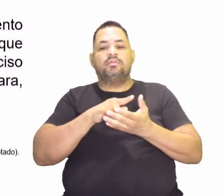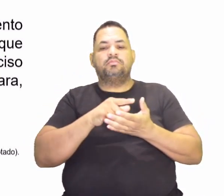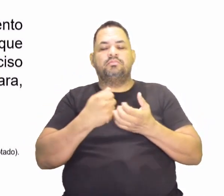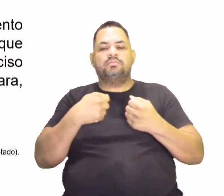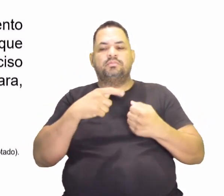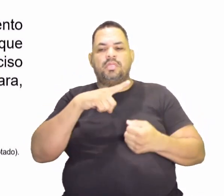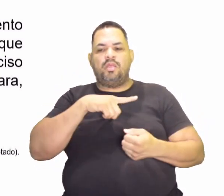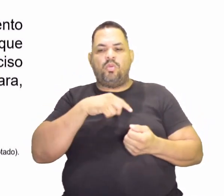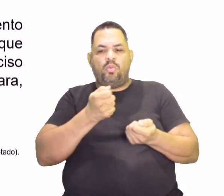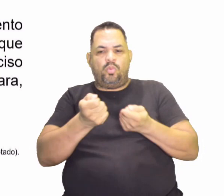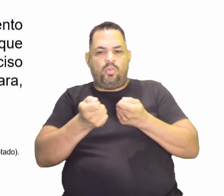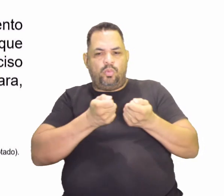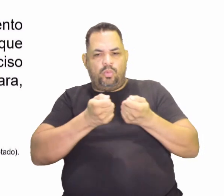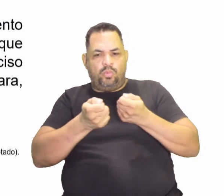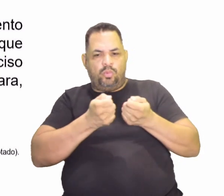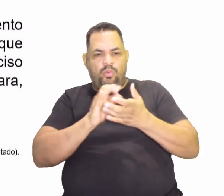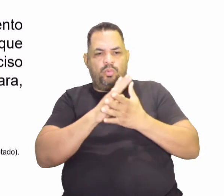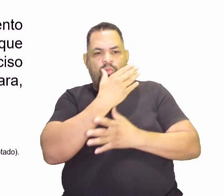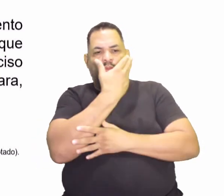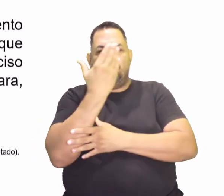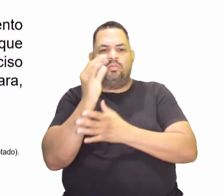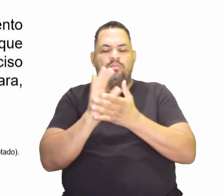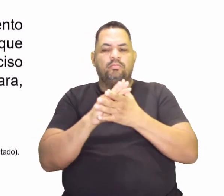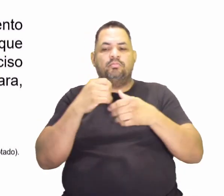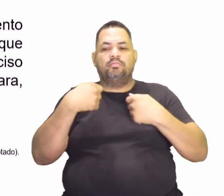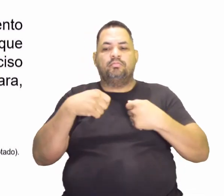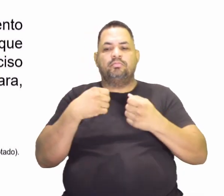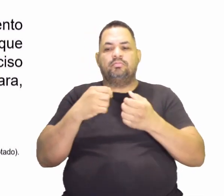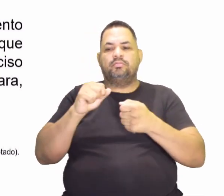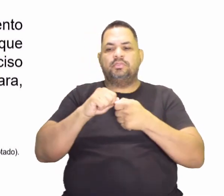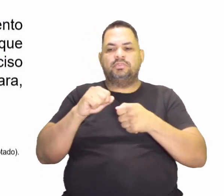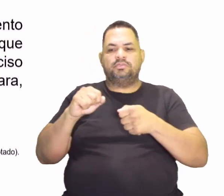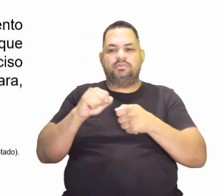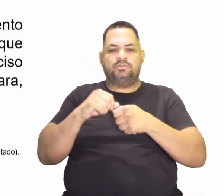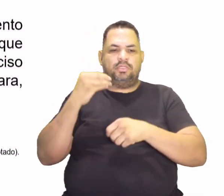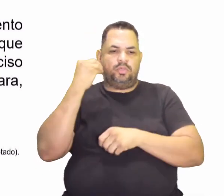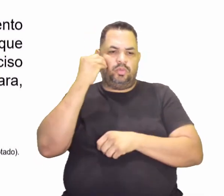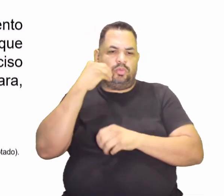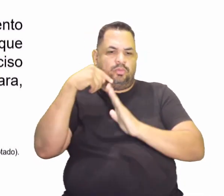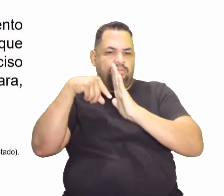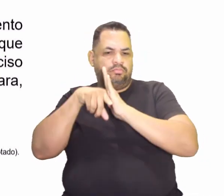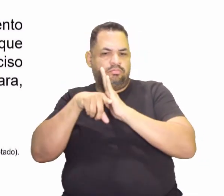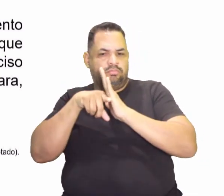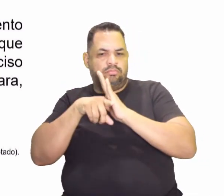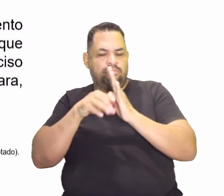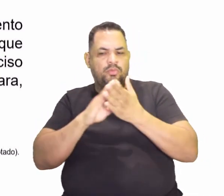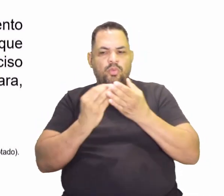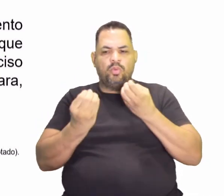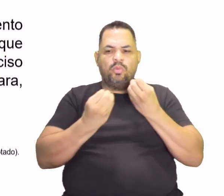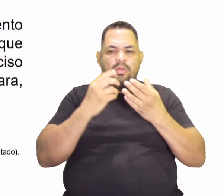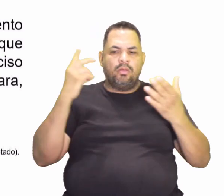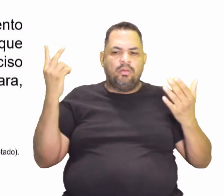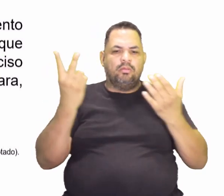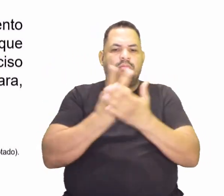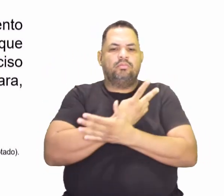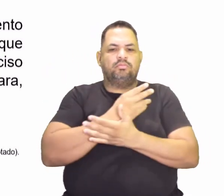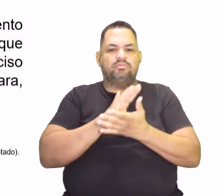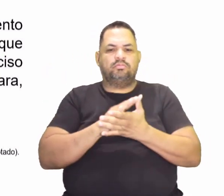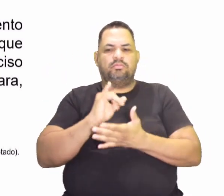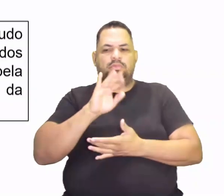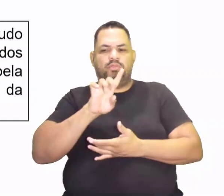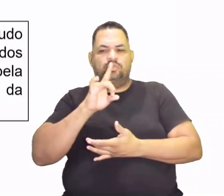controle sobre a natureza e é preciso fazer experiências, compreender o que a natureza funciona, etc. É indução,